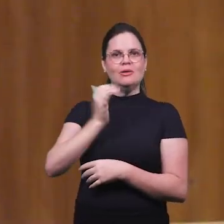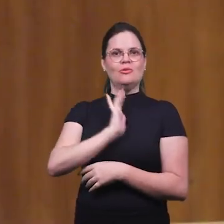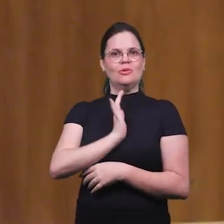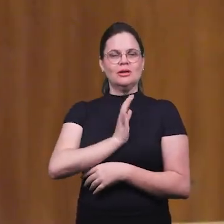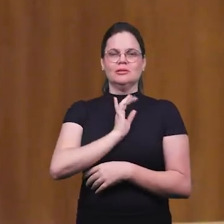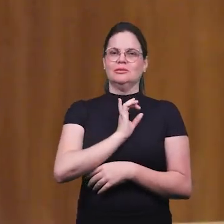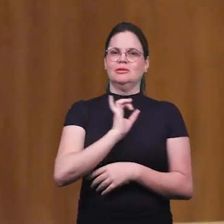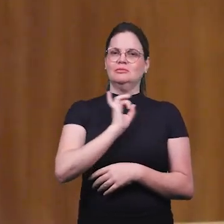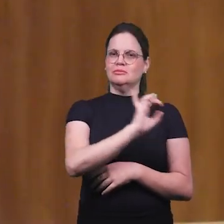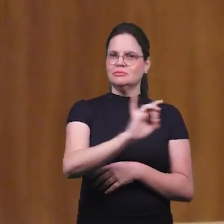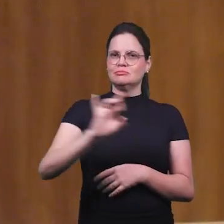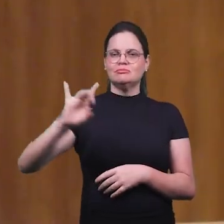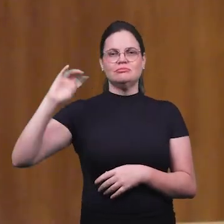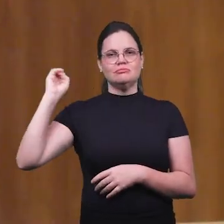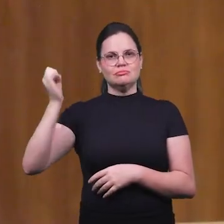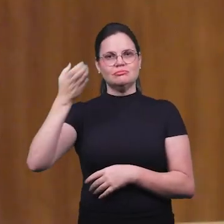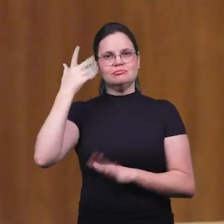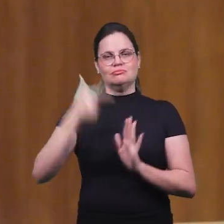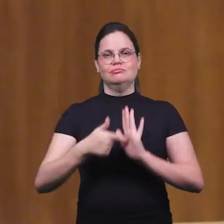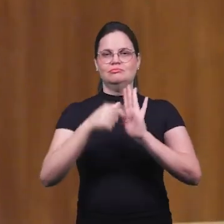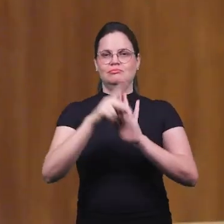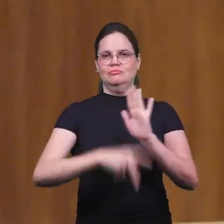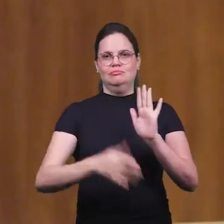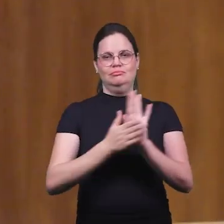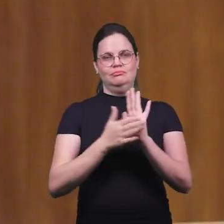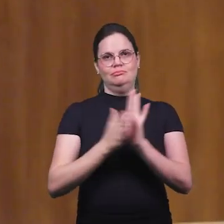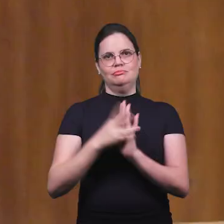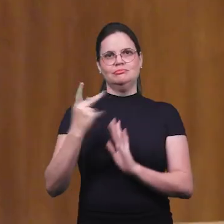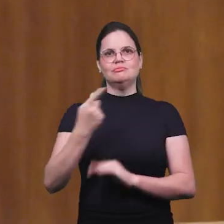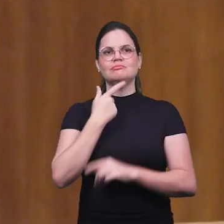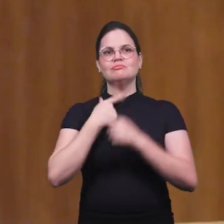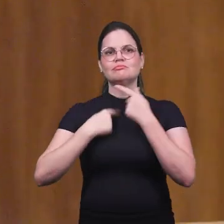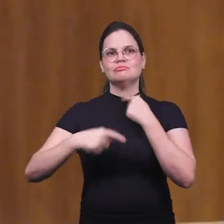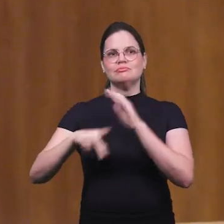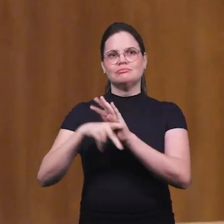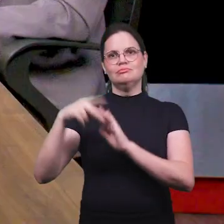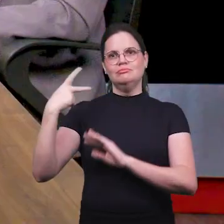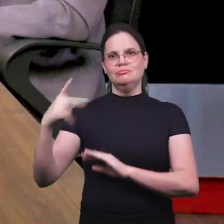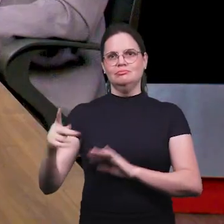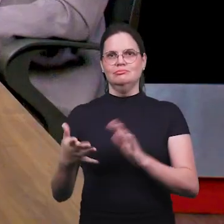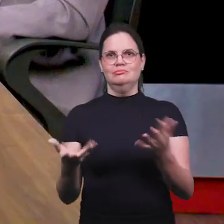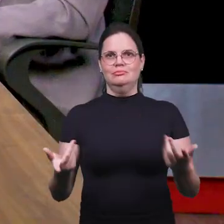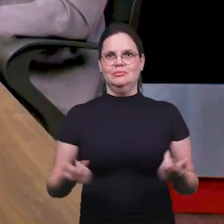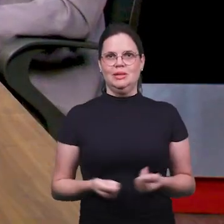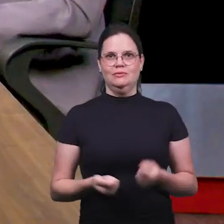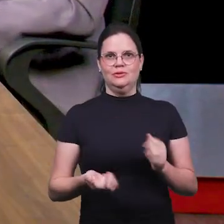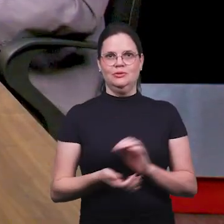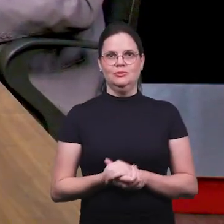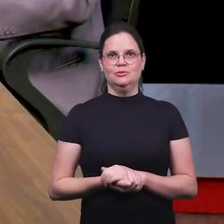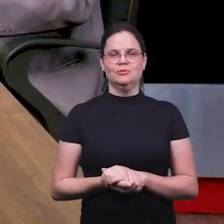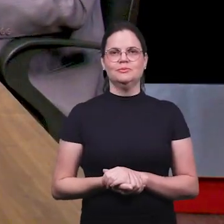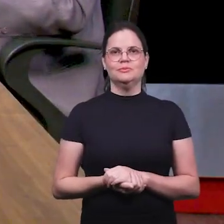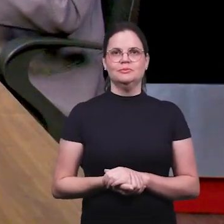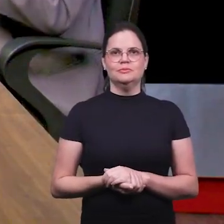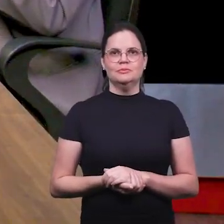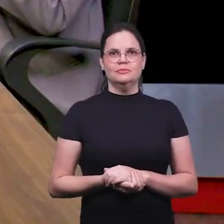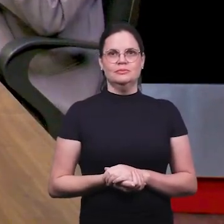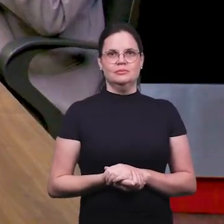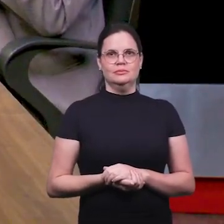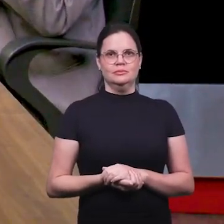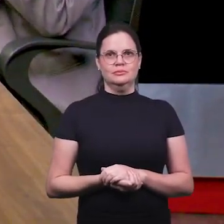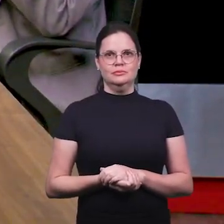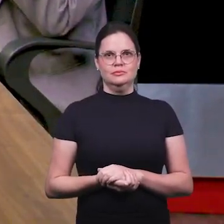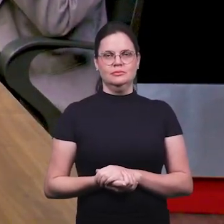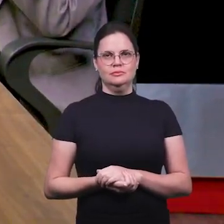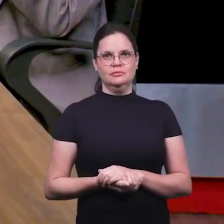se revelando, mostrando aquilo que é o projeto dele, aquilo que é a vontade dele. Isso é maravilhoso. Extraordinário, né? Maravilha. Para a gente poder